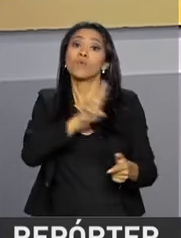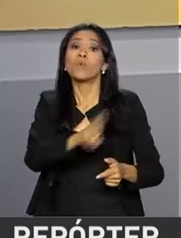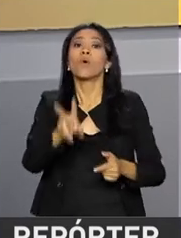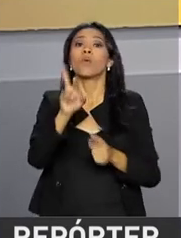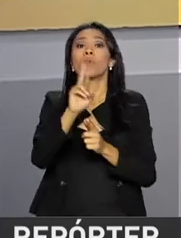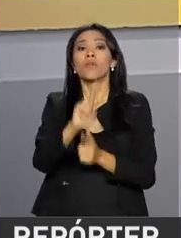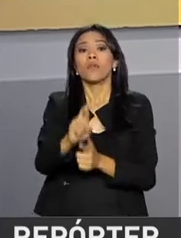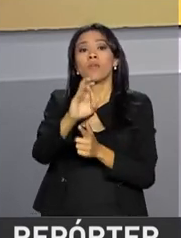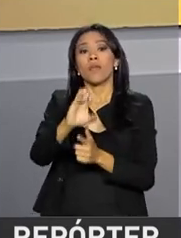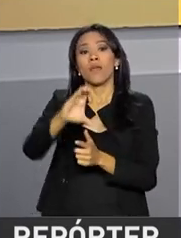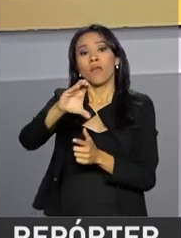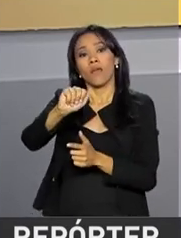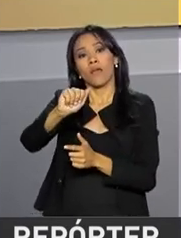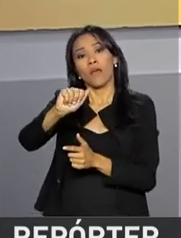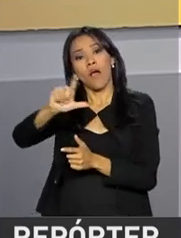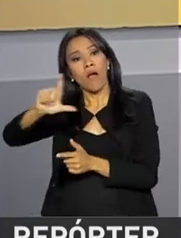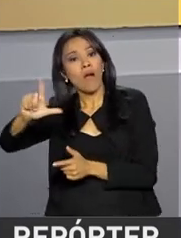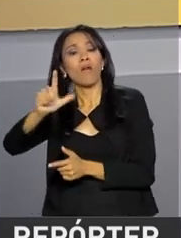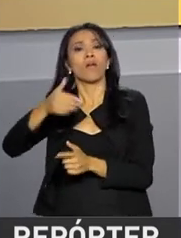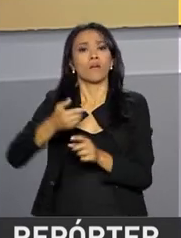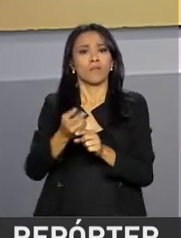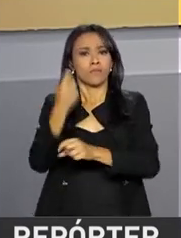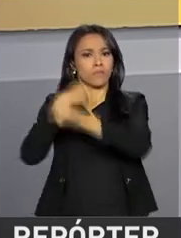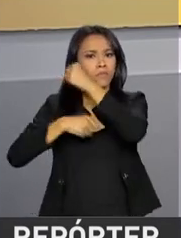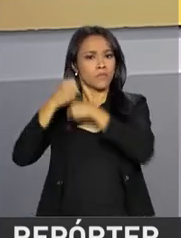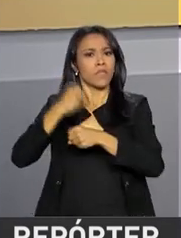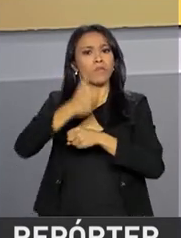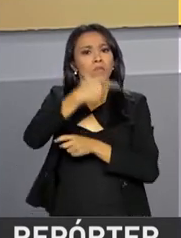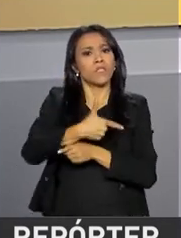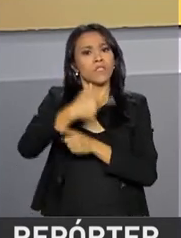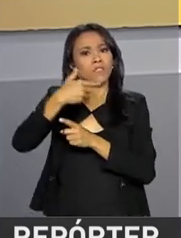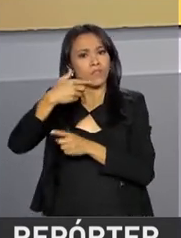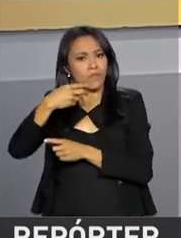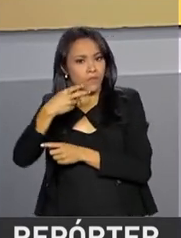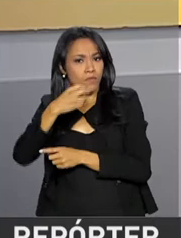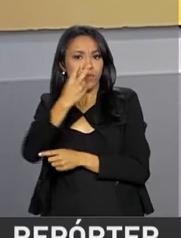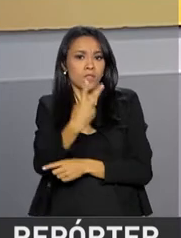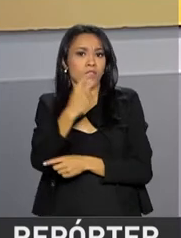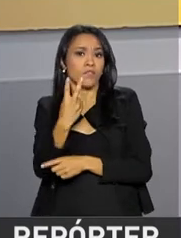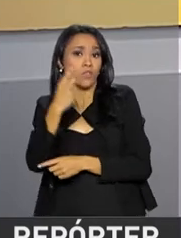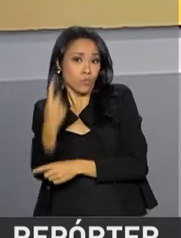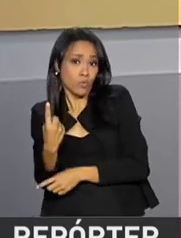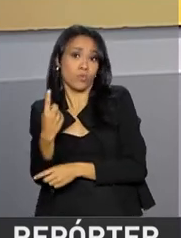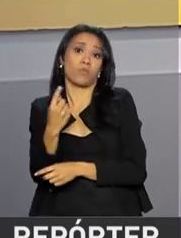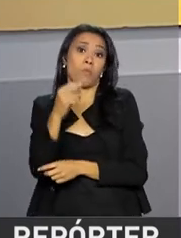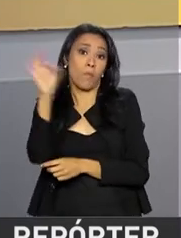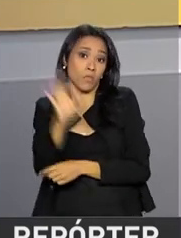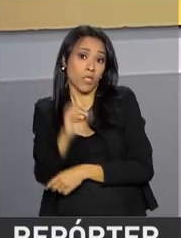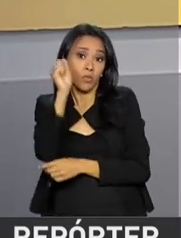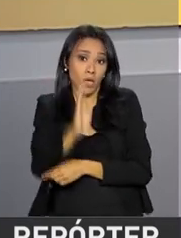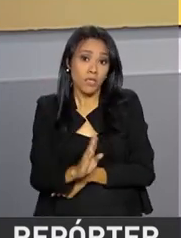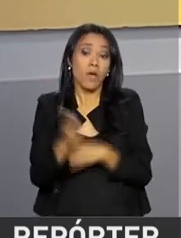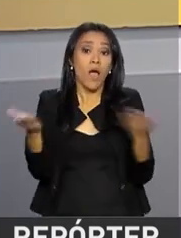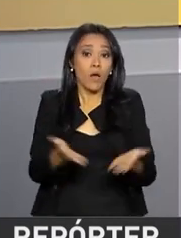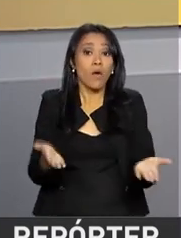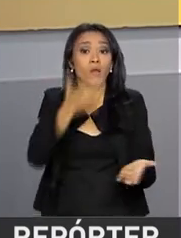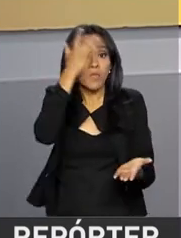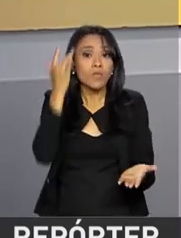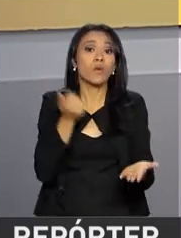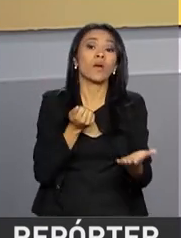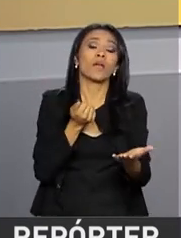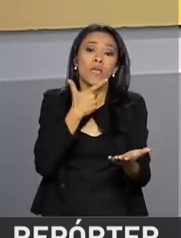e em dez anos teve um aumento de 221 por cento no brasil ea partir de agora os consumidores vão ter pela